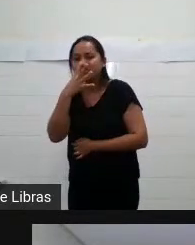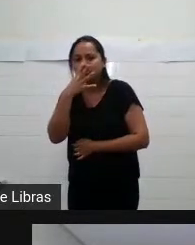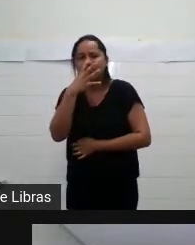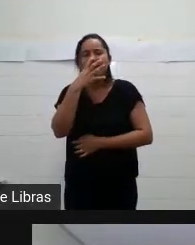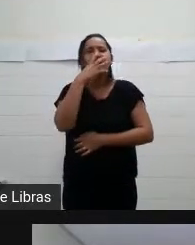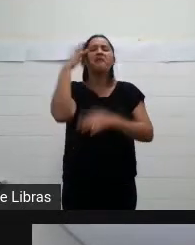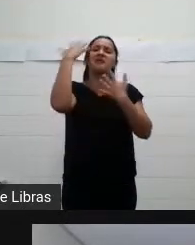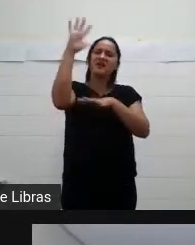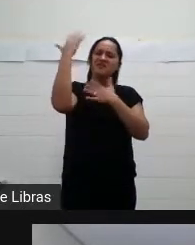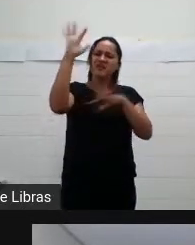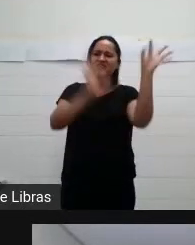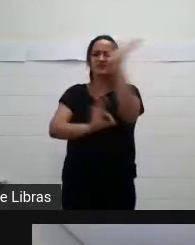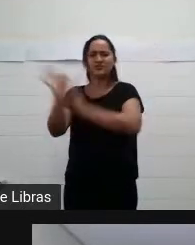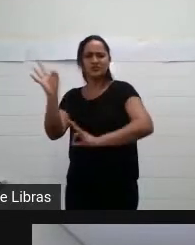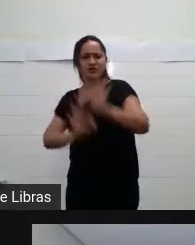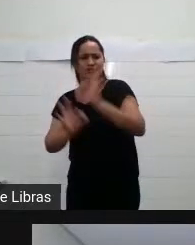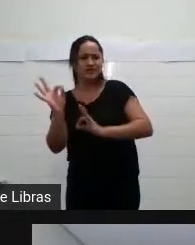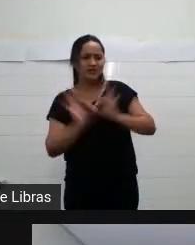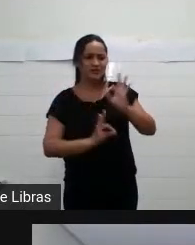todos vocês.